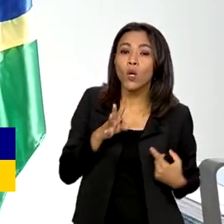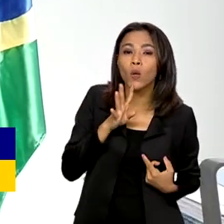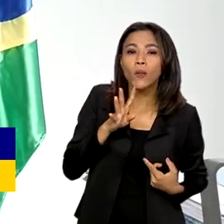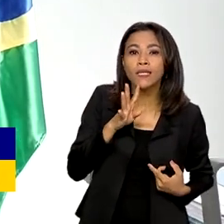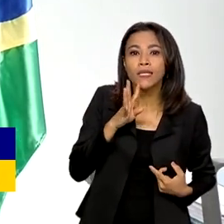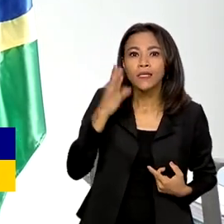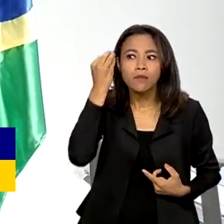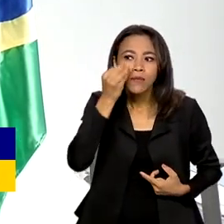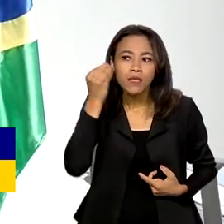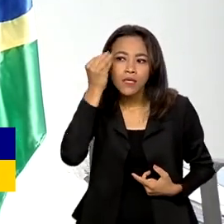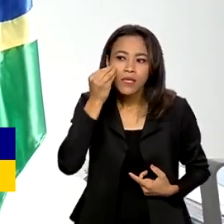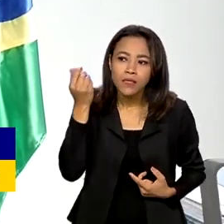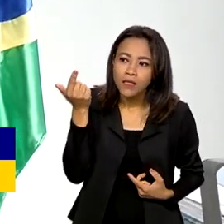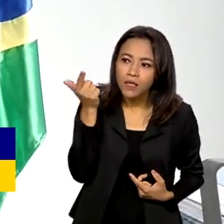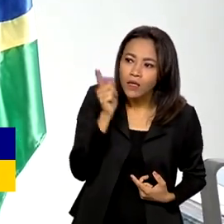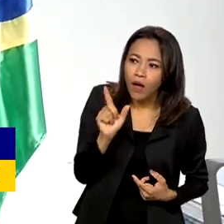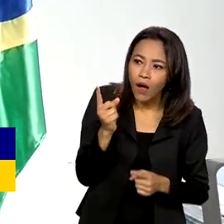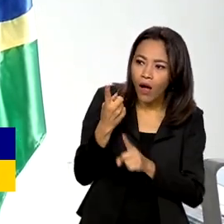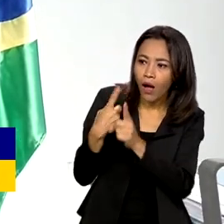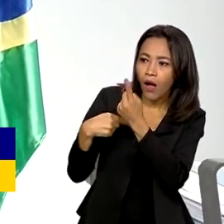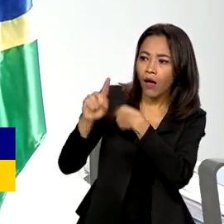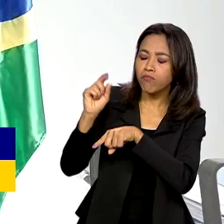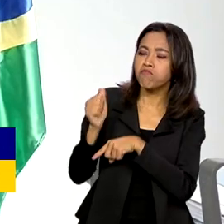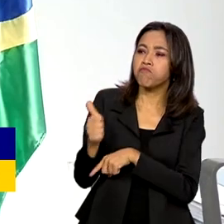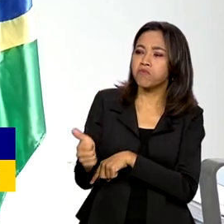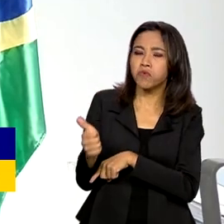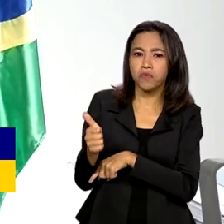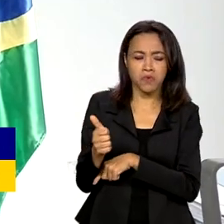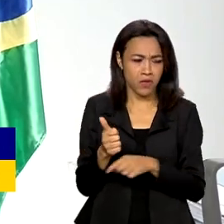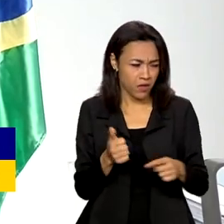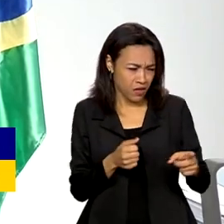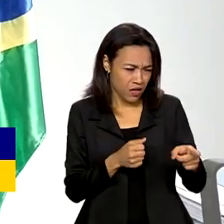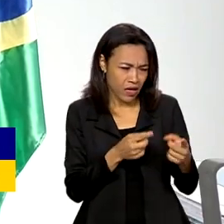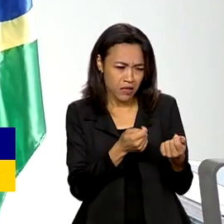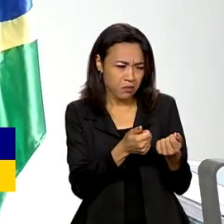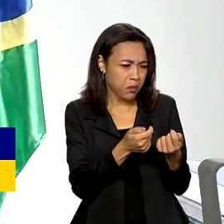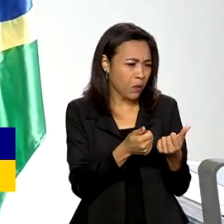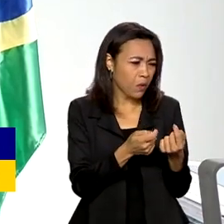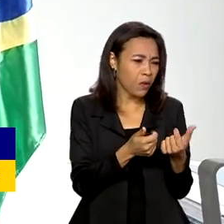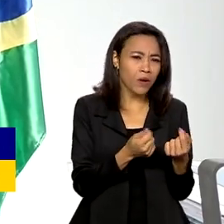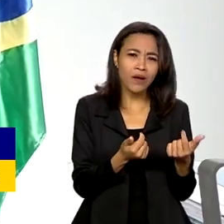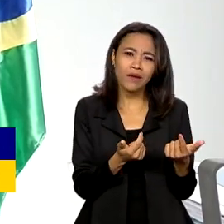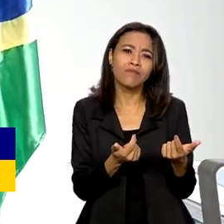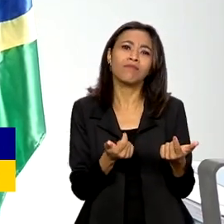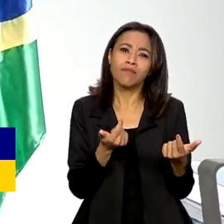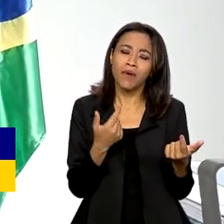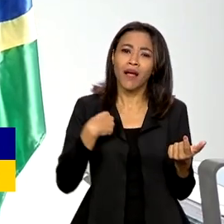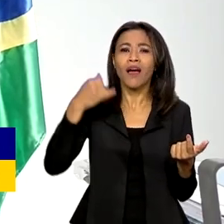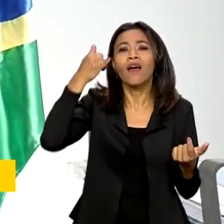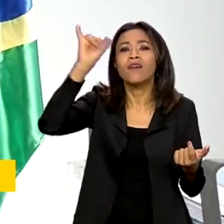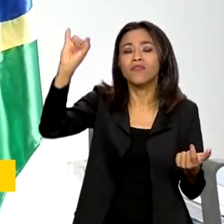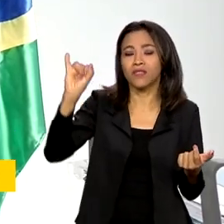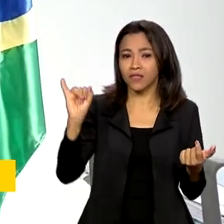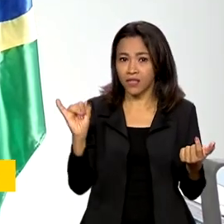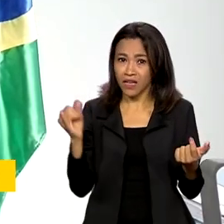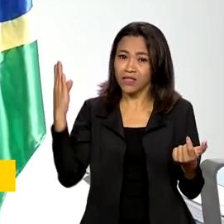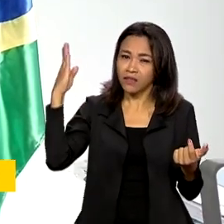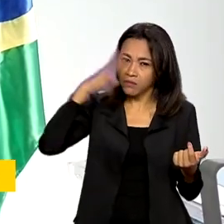tem dado certo rever aquelas que tem sido pouco efetivas para de fato evitar esse grande